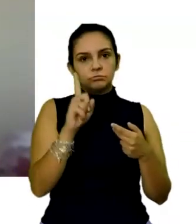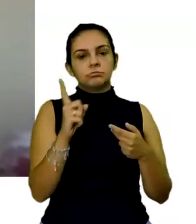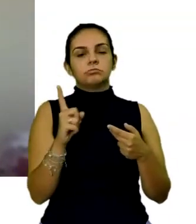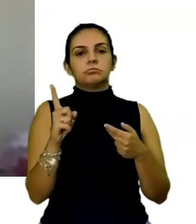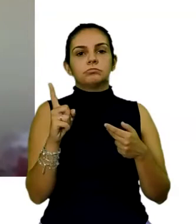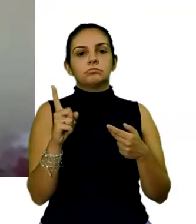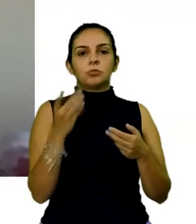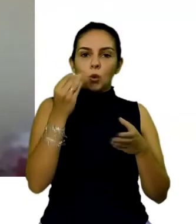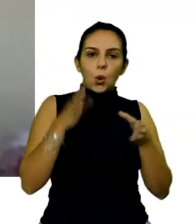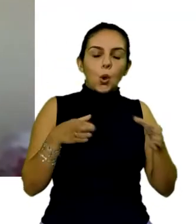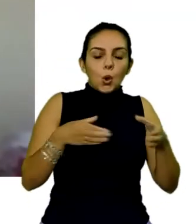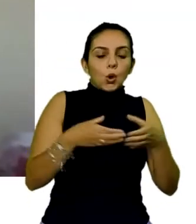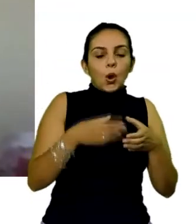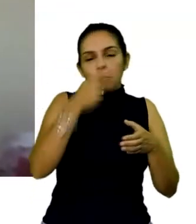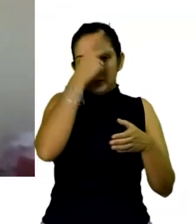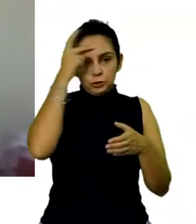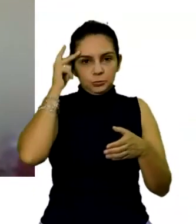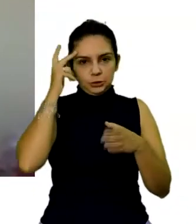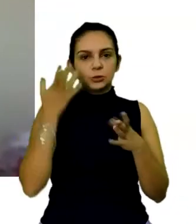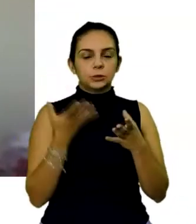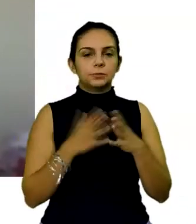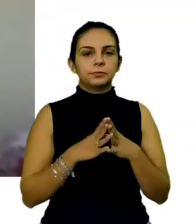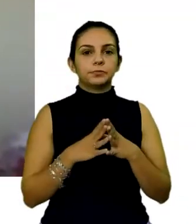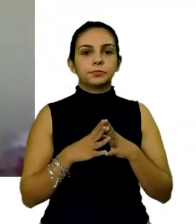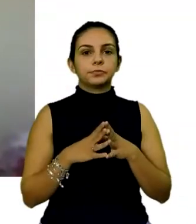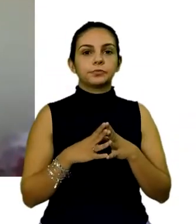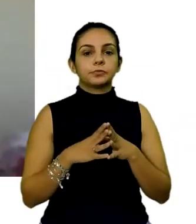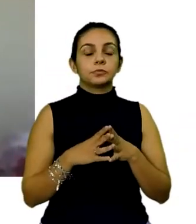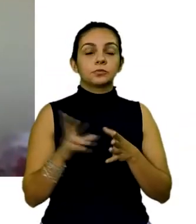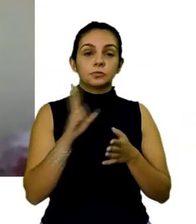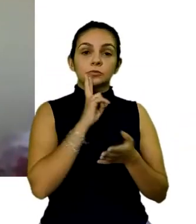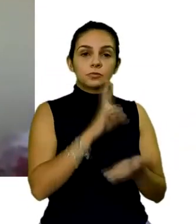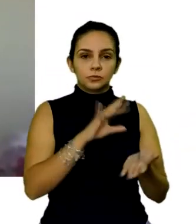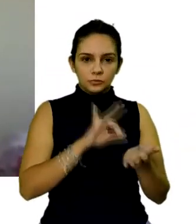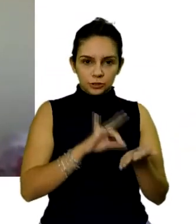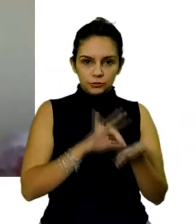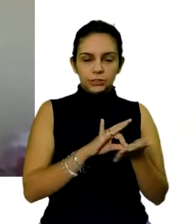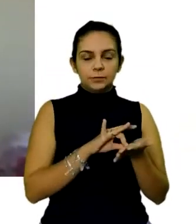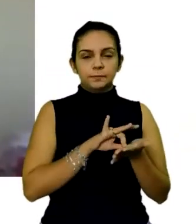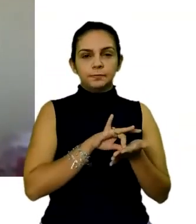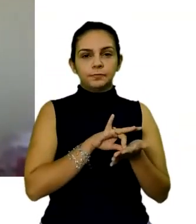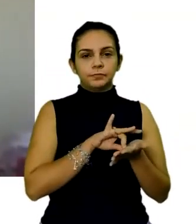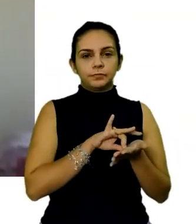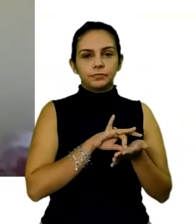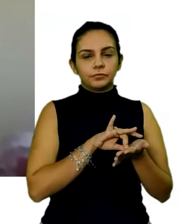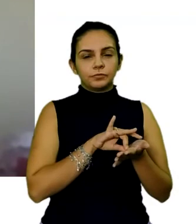é de um grupo de pessoas. Na verdade, gente,